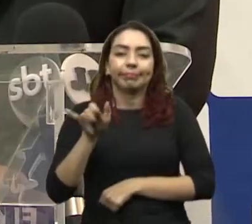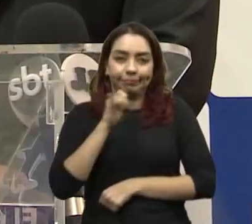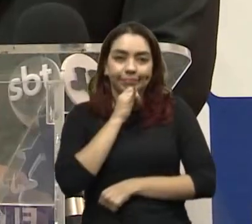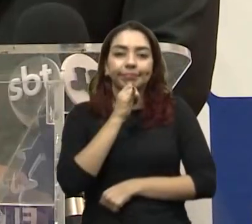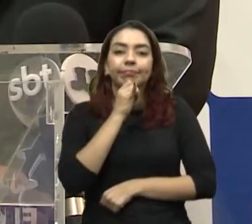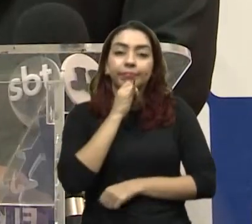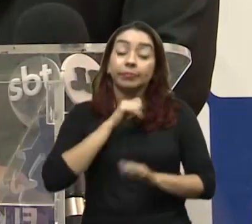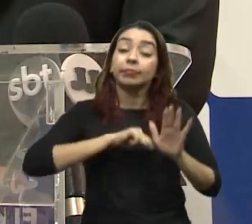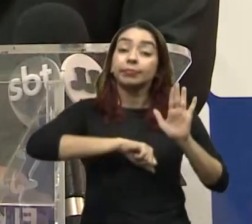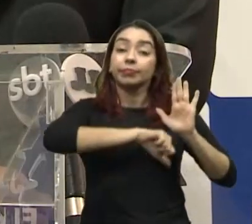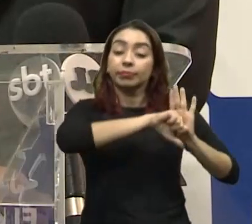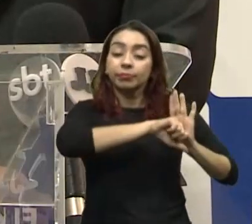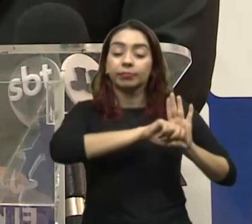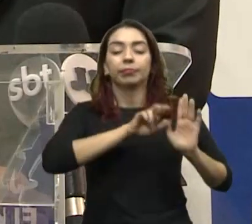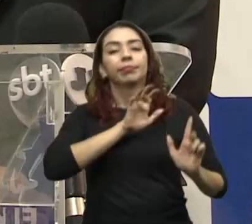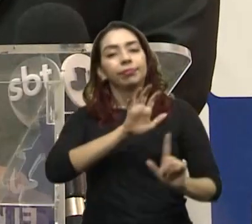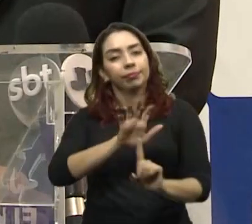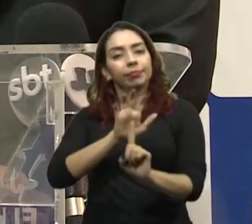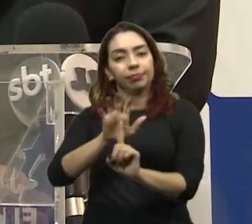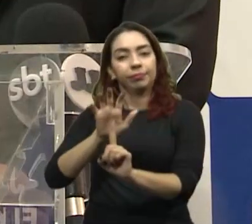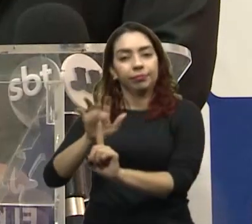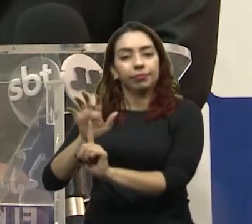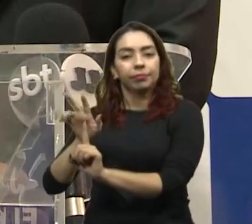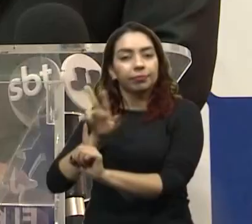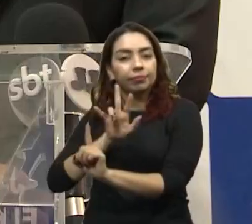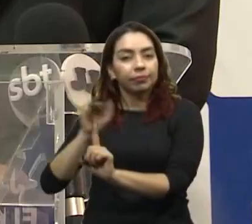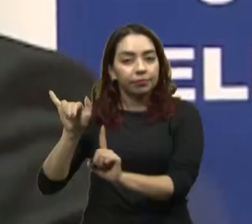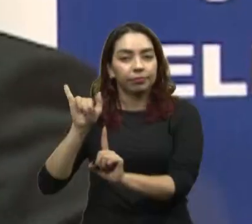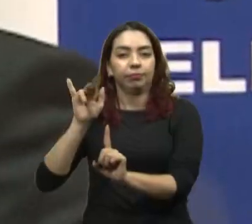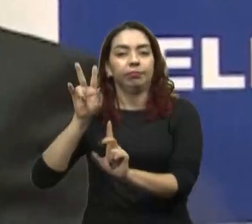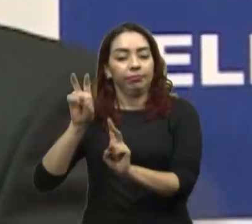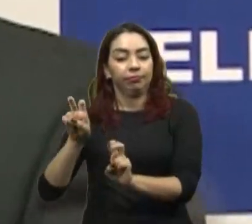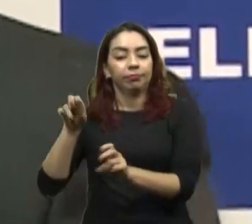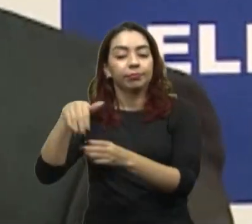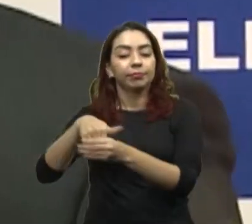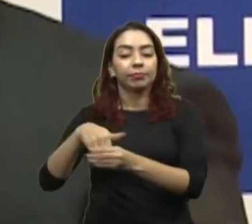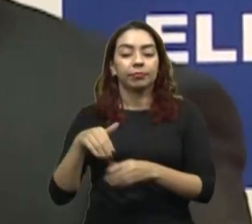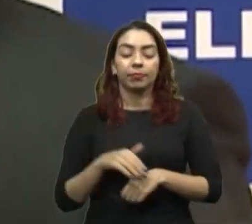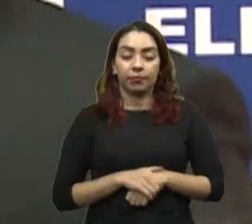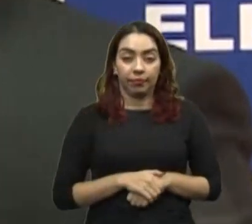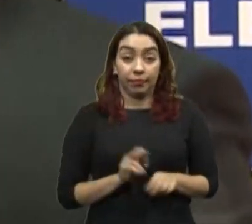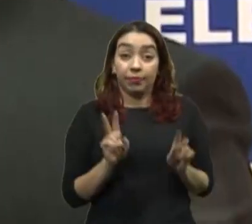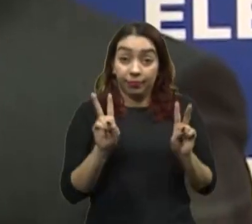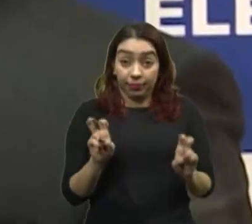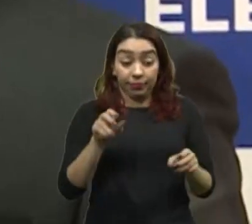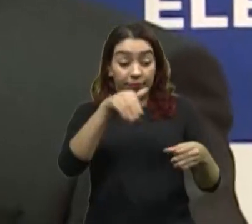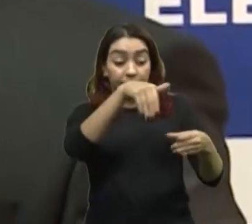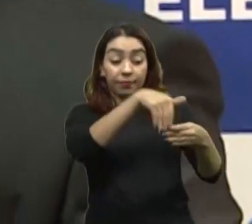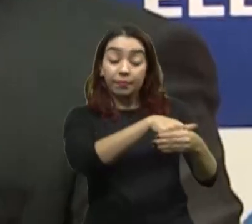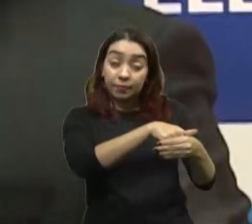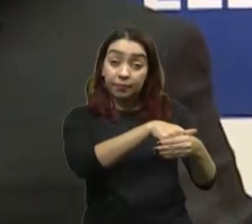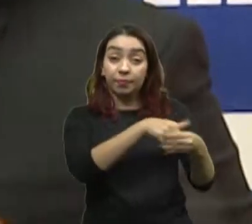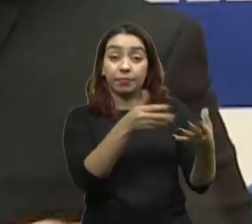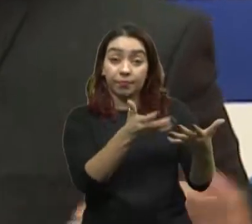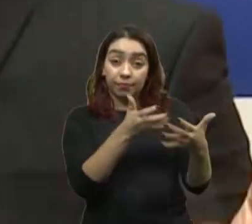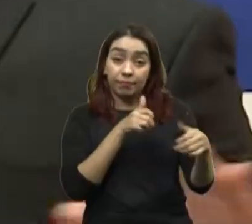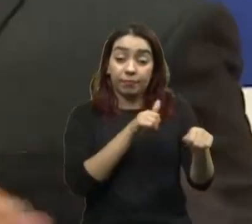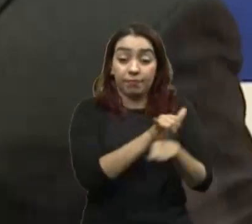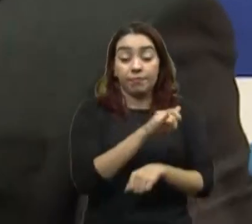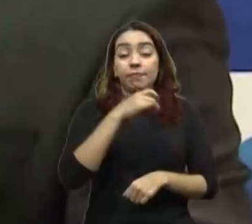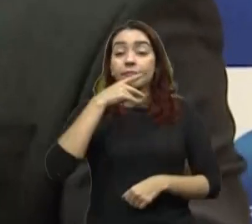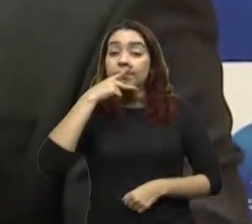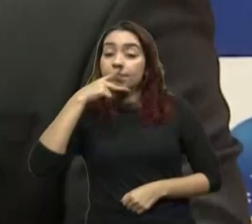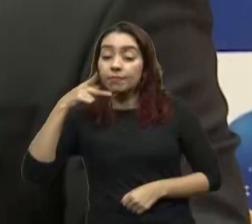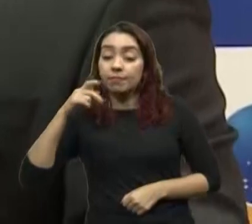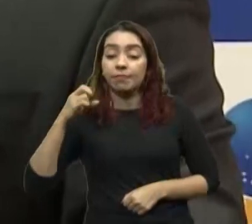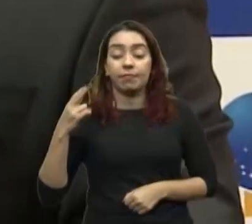que possam influenciar no pleito eleitoral. Sobre fraudes eleitorais, candidatos e partidos